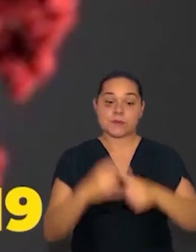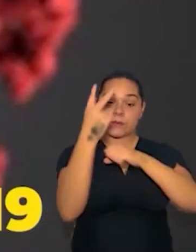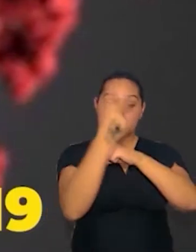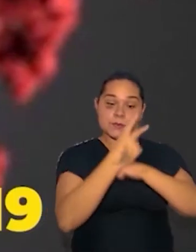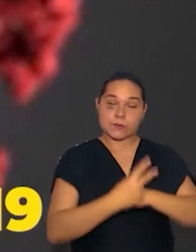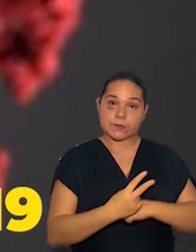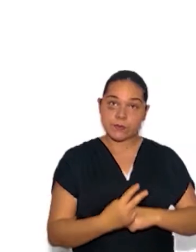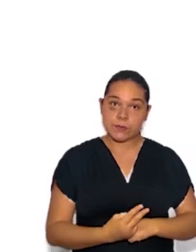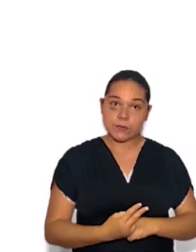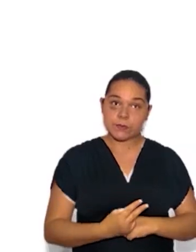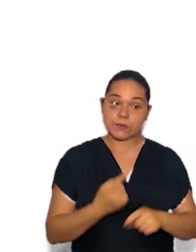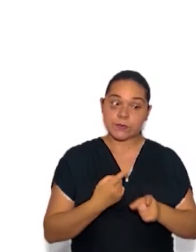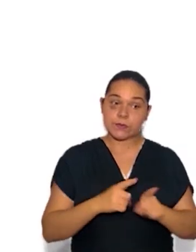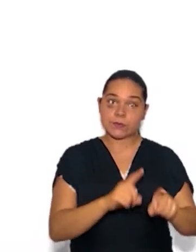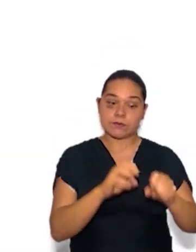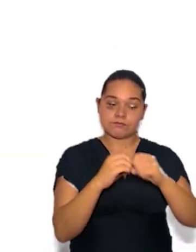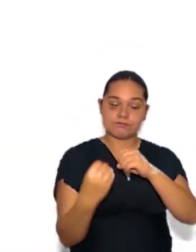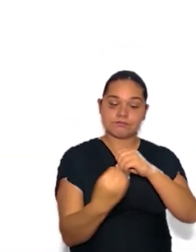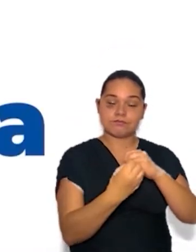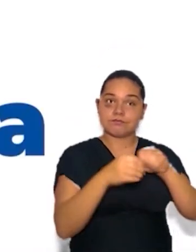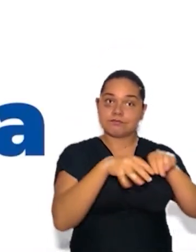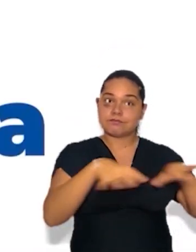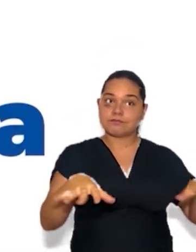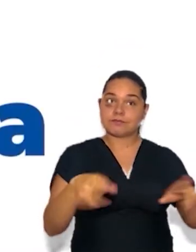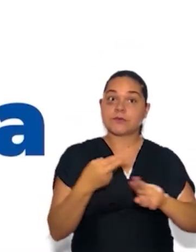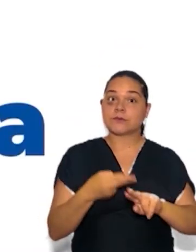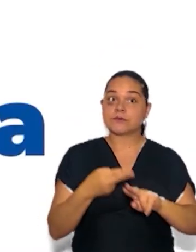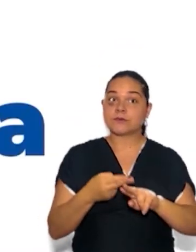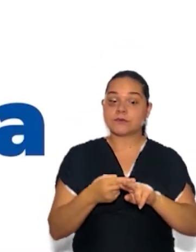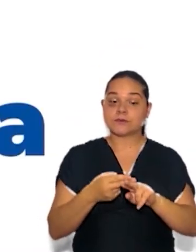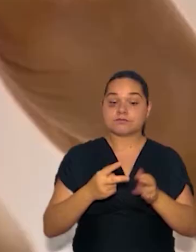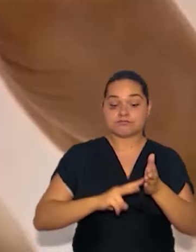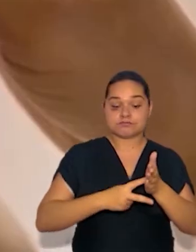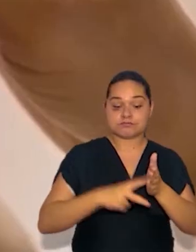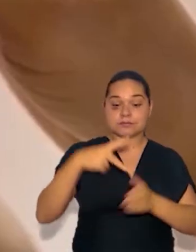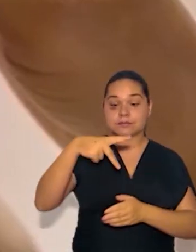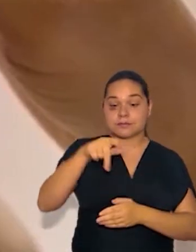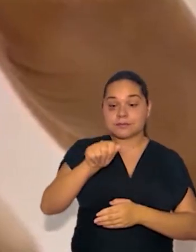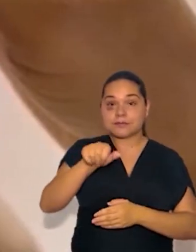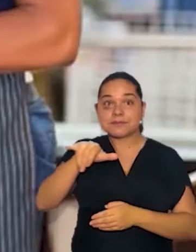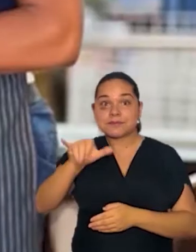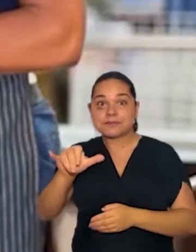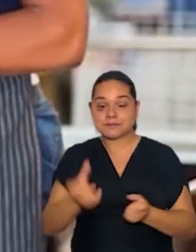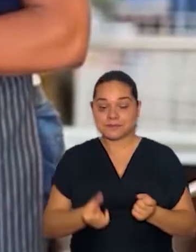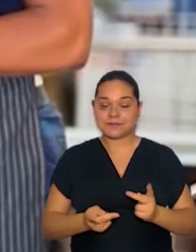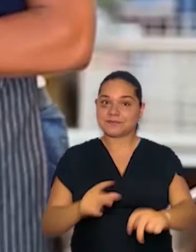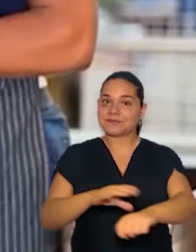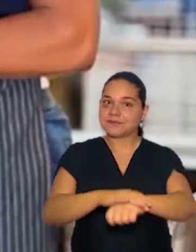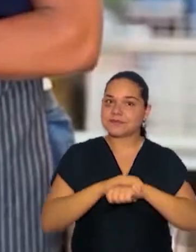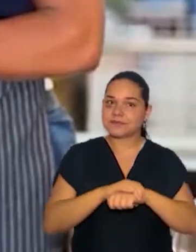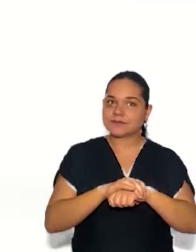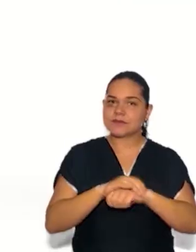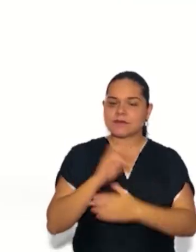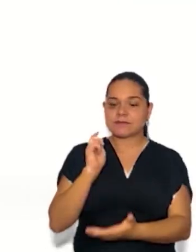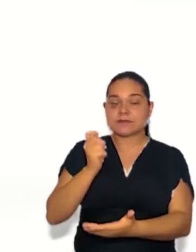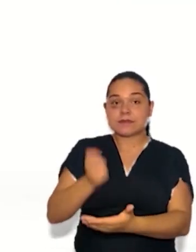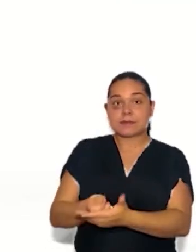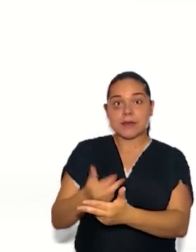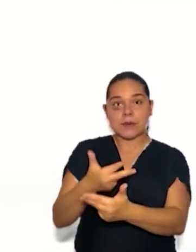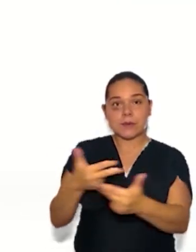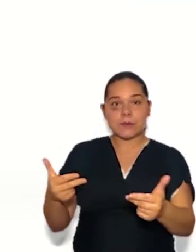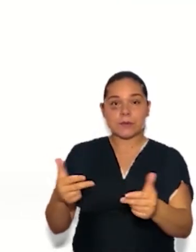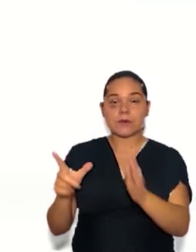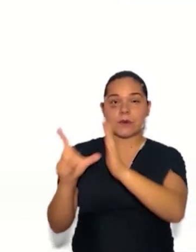do Covid-19 usando o SMC Pay Venda Segura. Através dele, você realiza o pagamento na rede